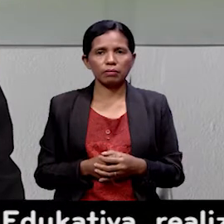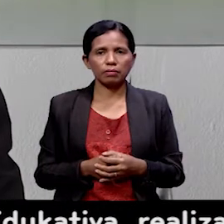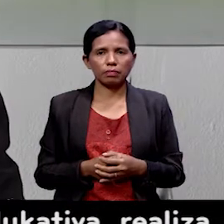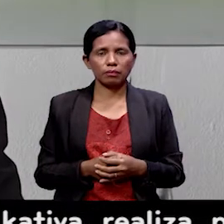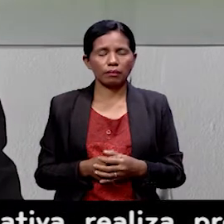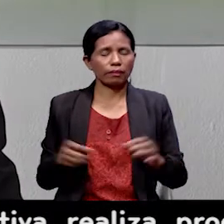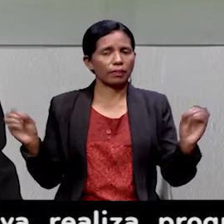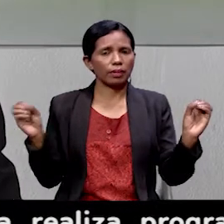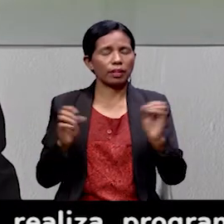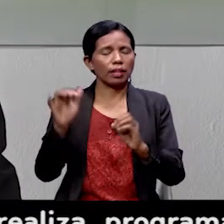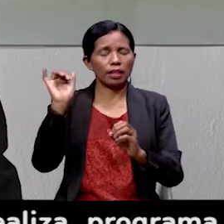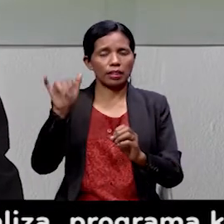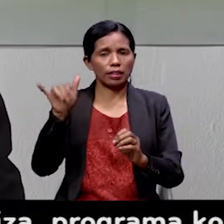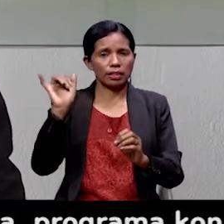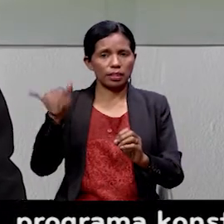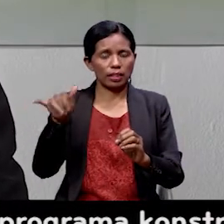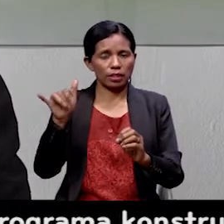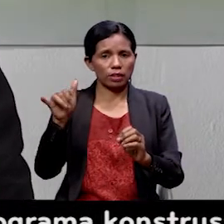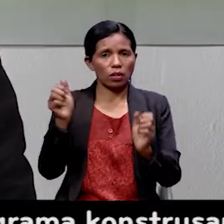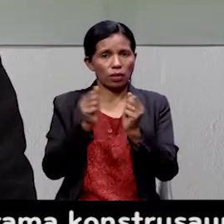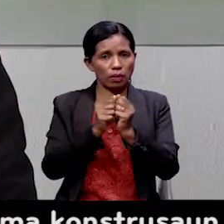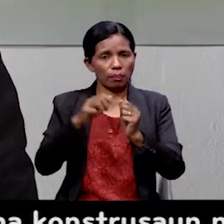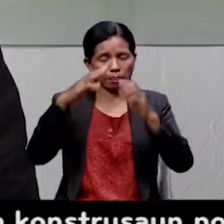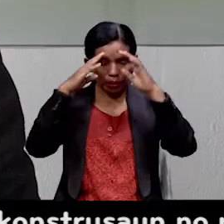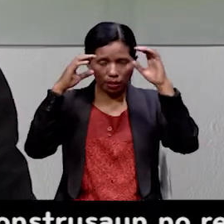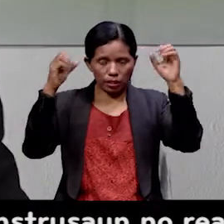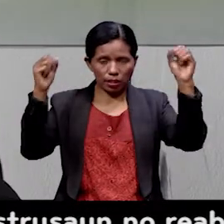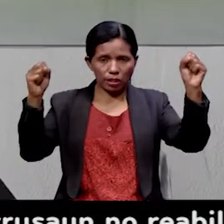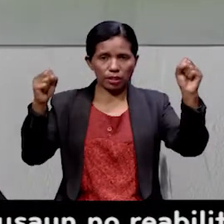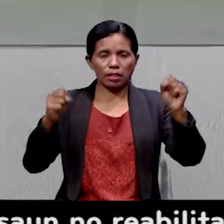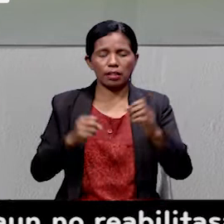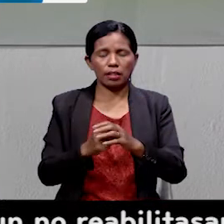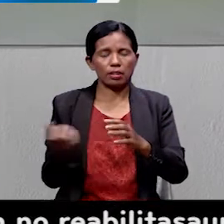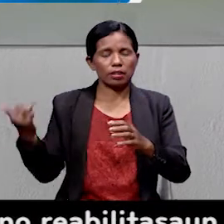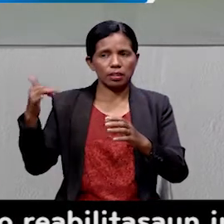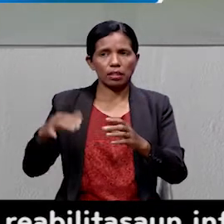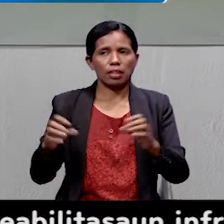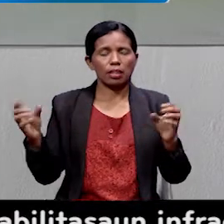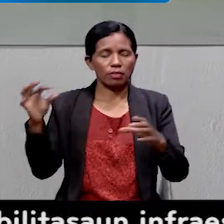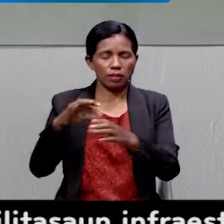la concorda o presidente da república, sira confirma voto haruka fila fali.